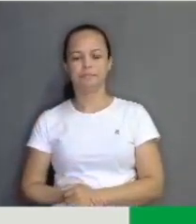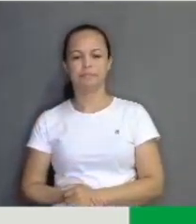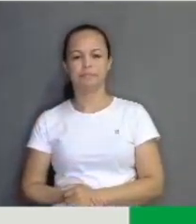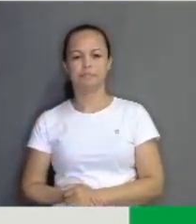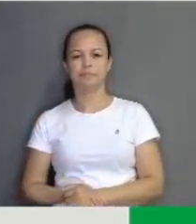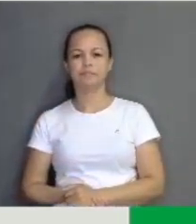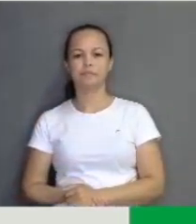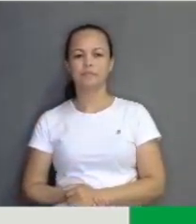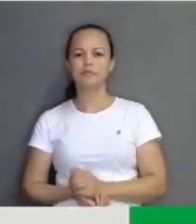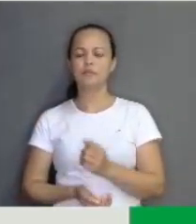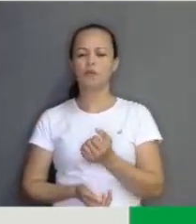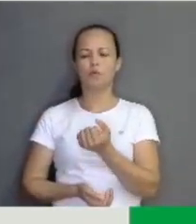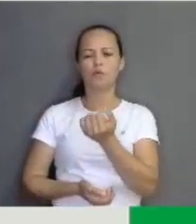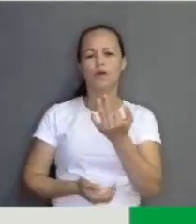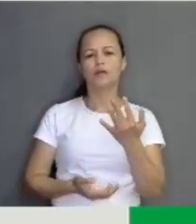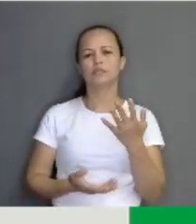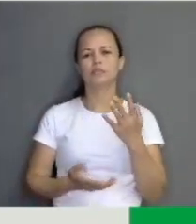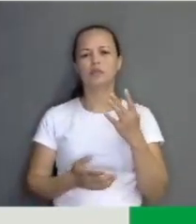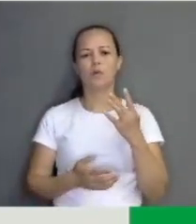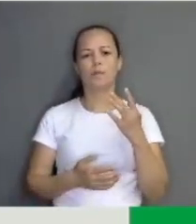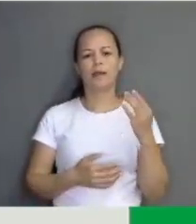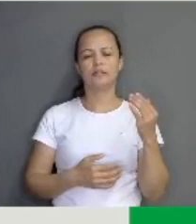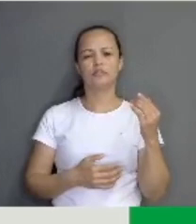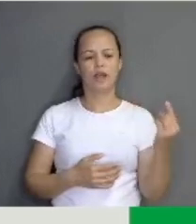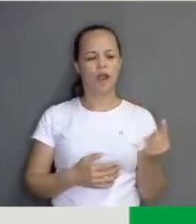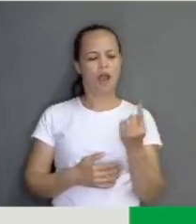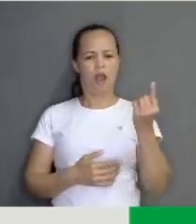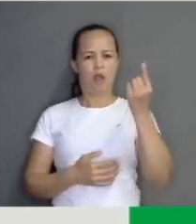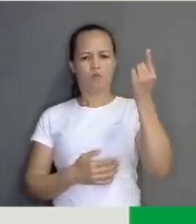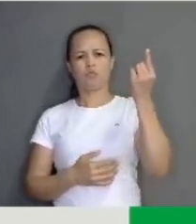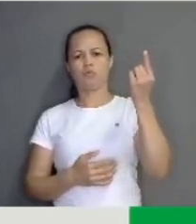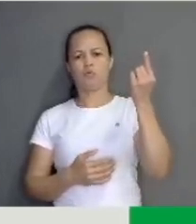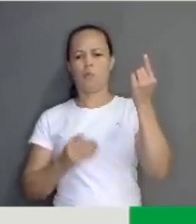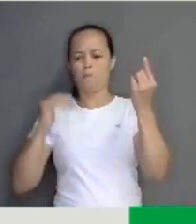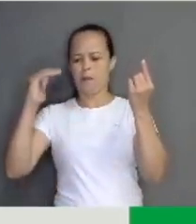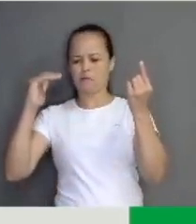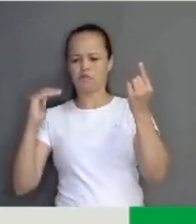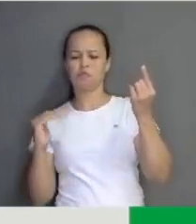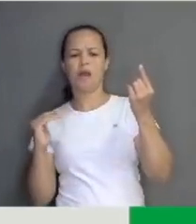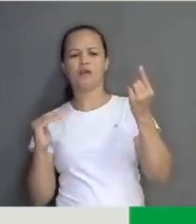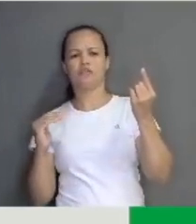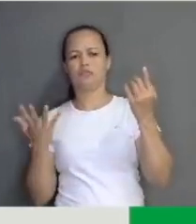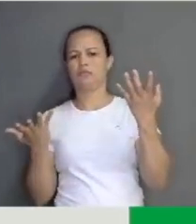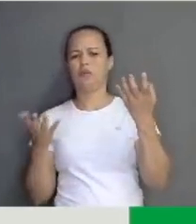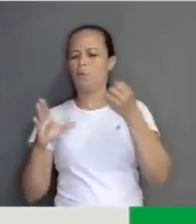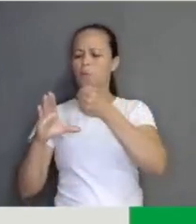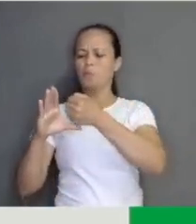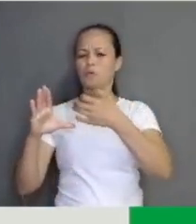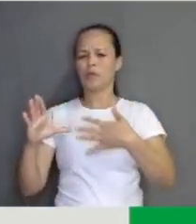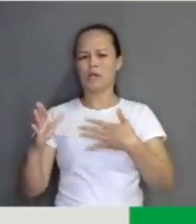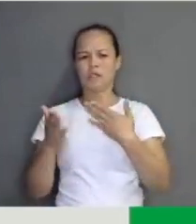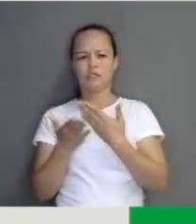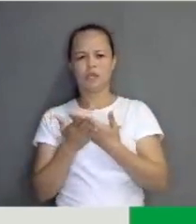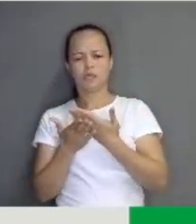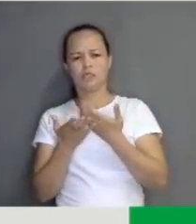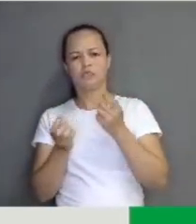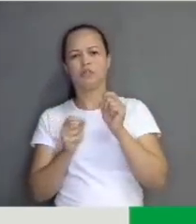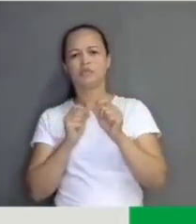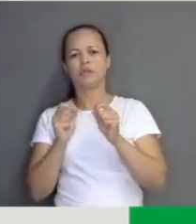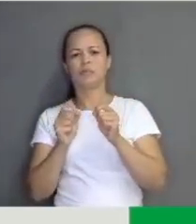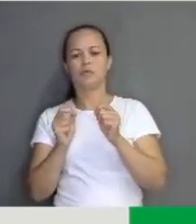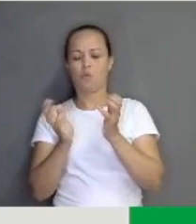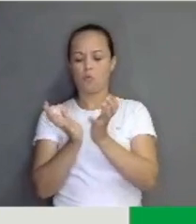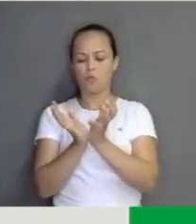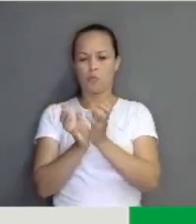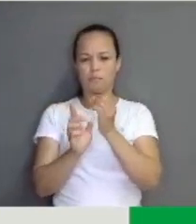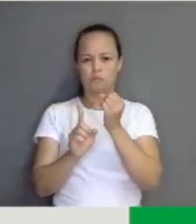Quantos são mais altos? Quantos são mais baixos? Isso tudo são características que podem separar grupos